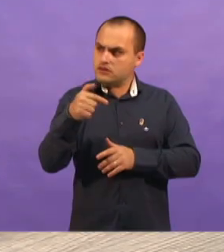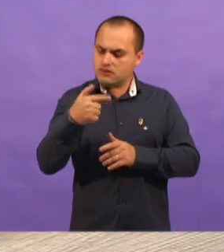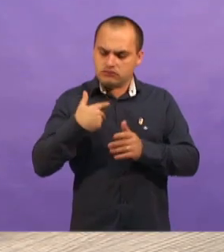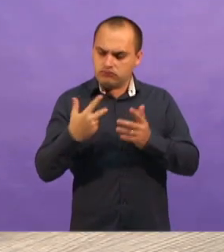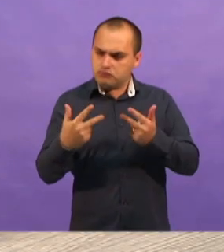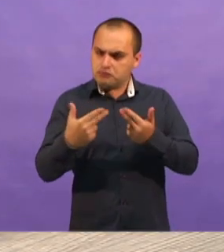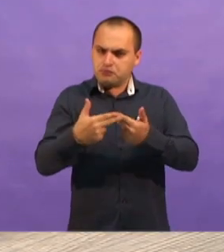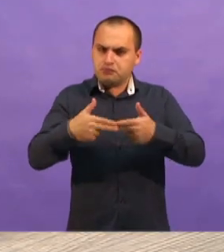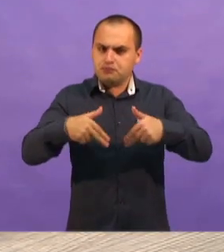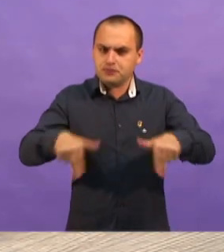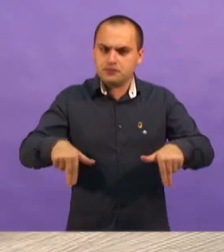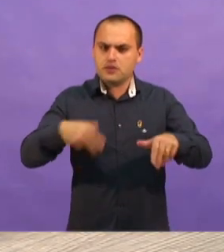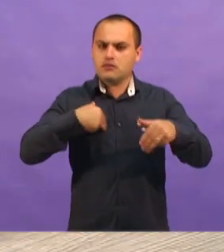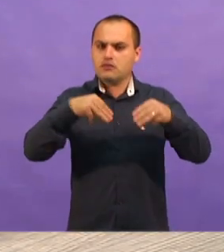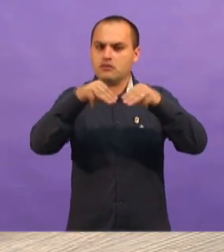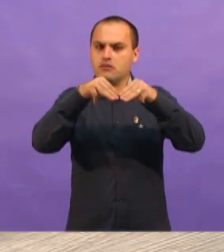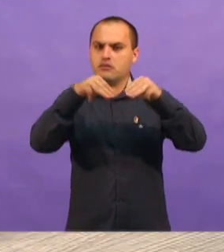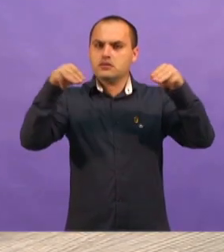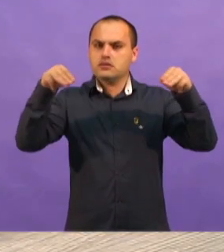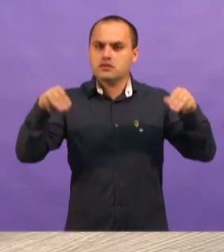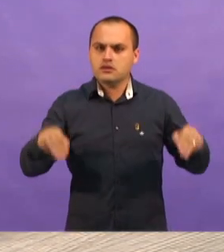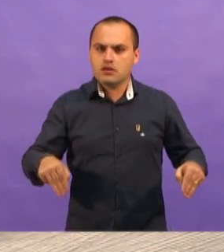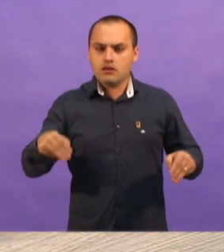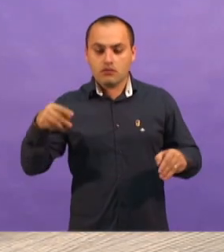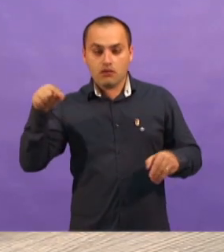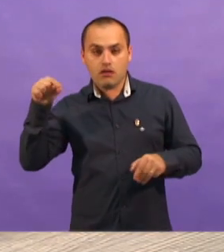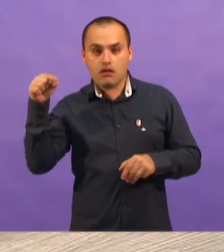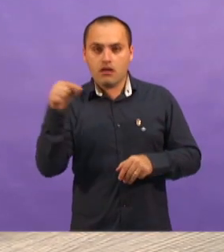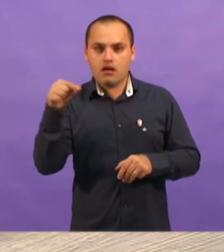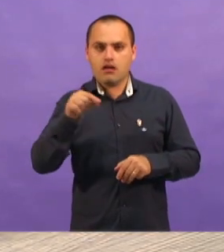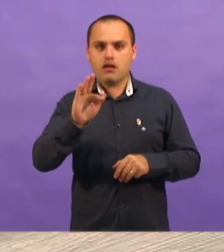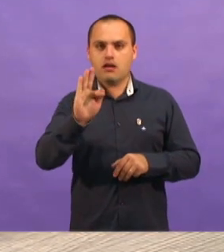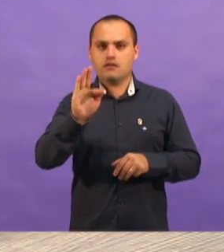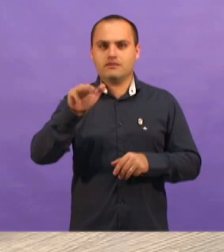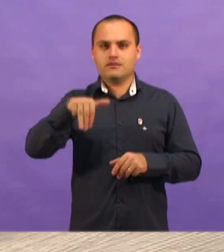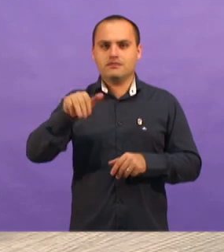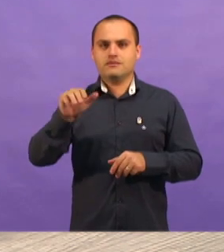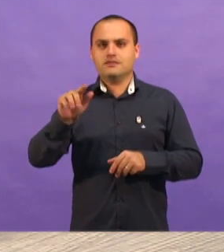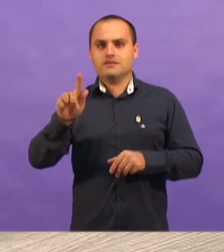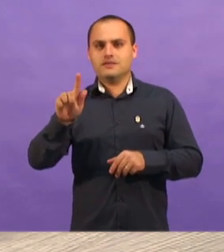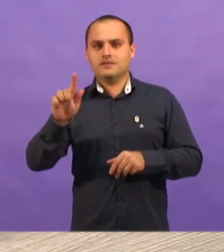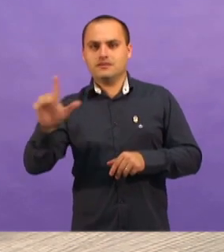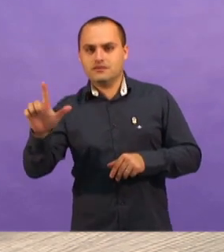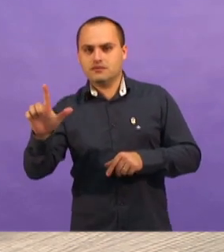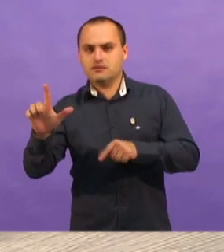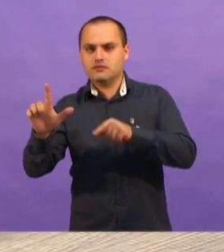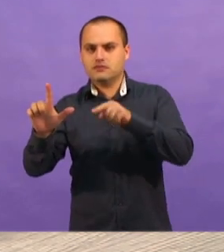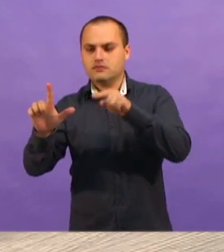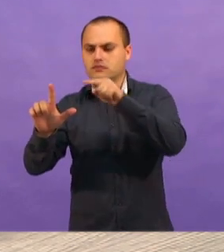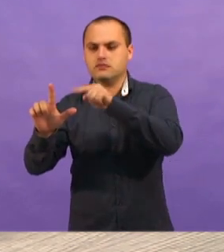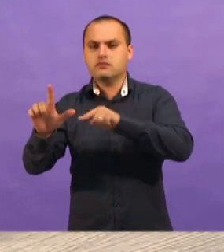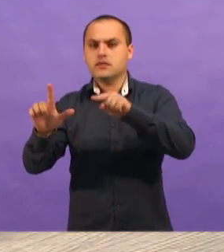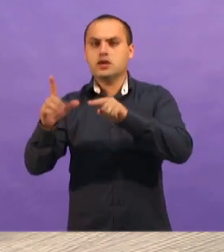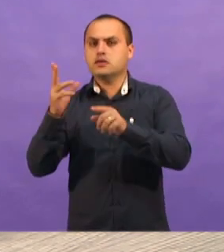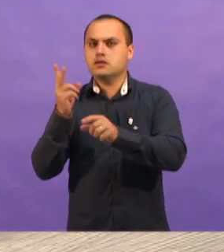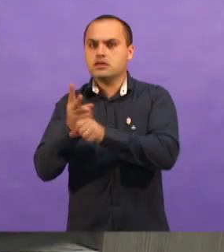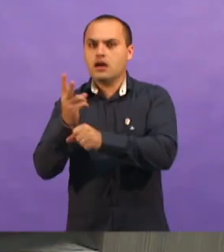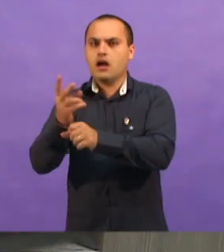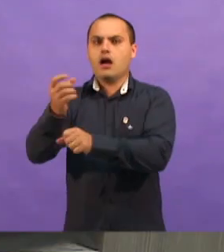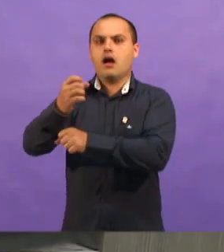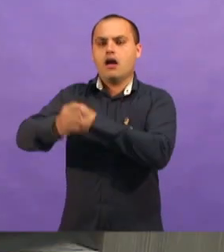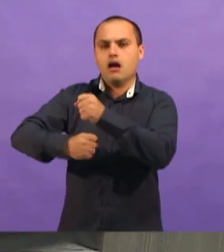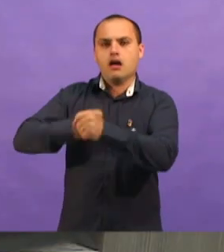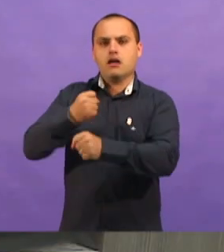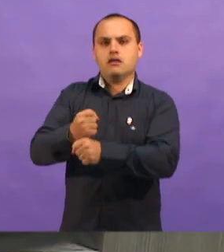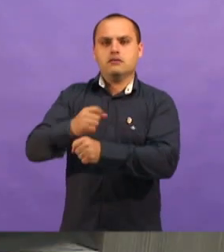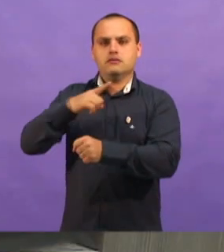2018, no Museu Histórico. Fundação Genésio Miranda Lins mantendo esta publicação anualmente. Como